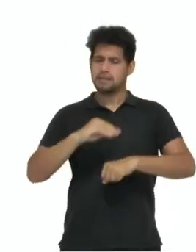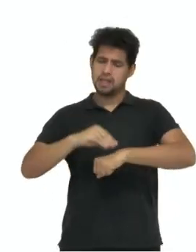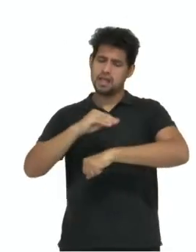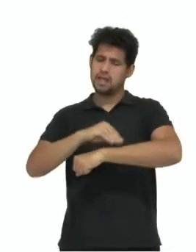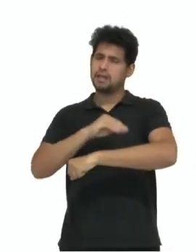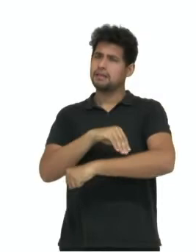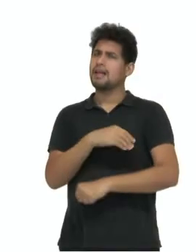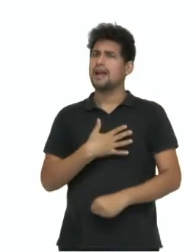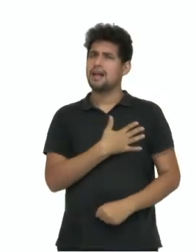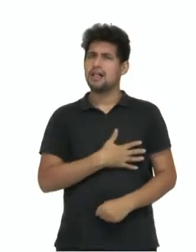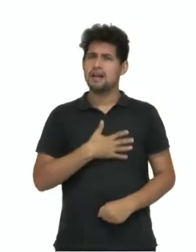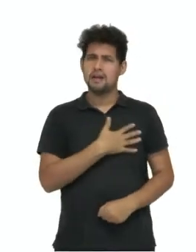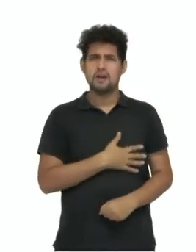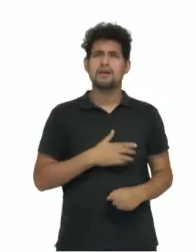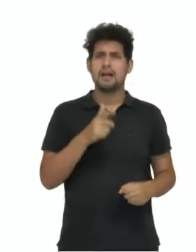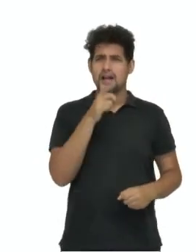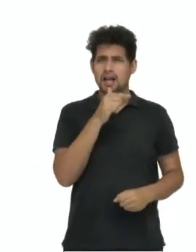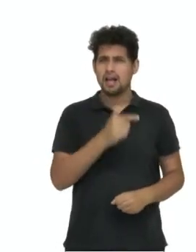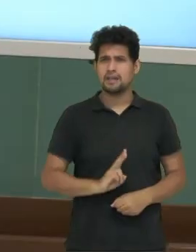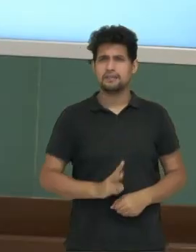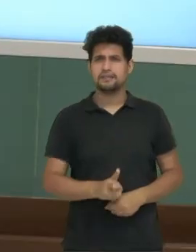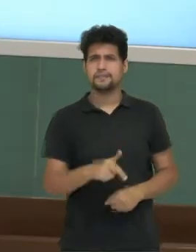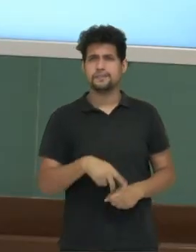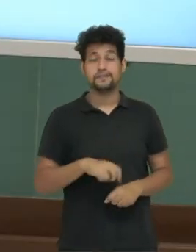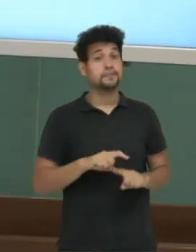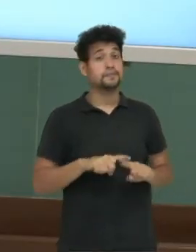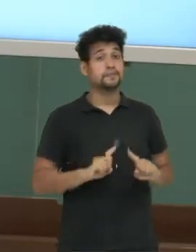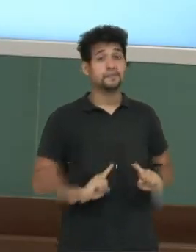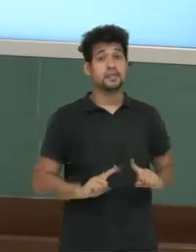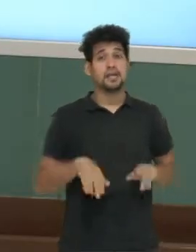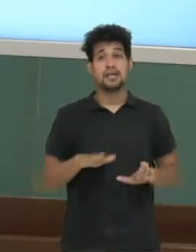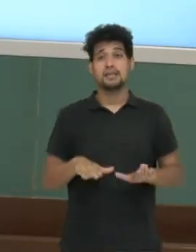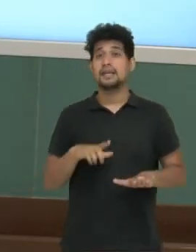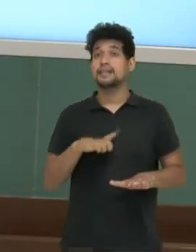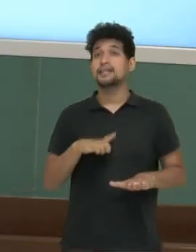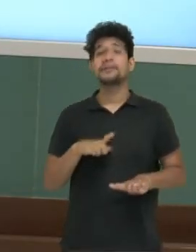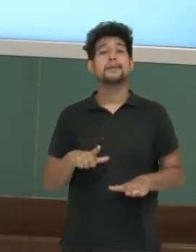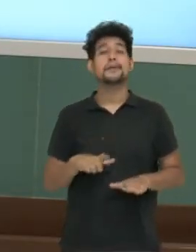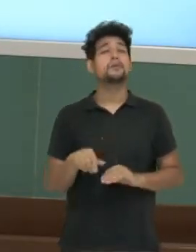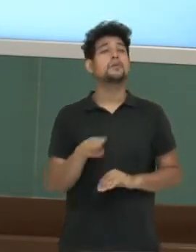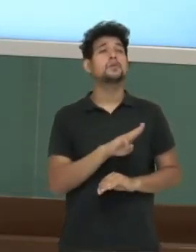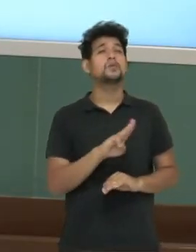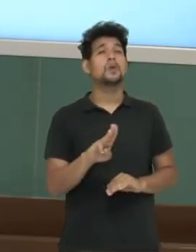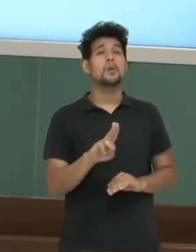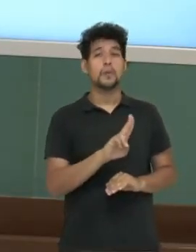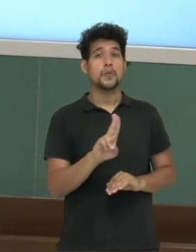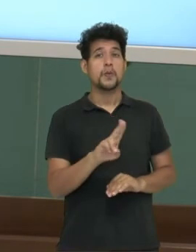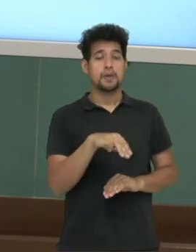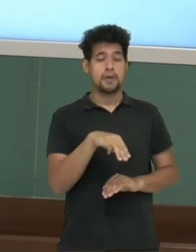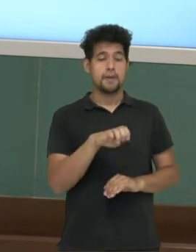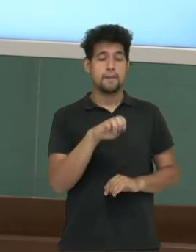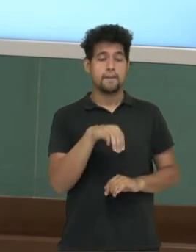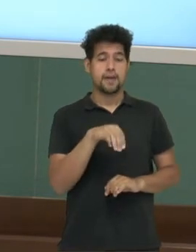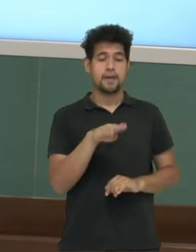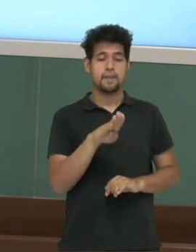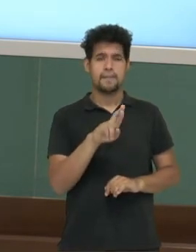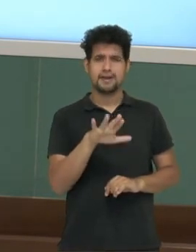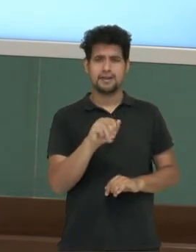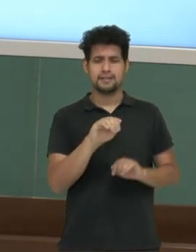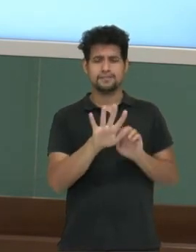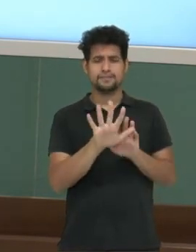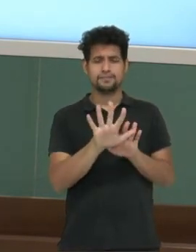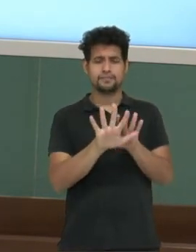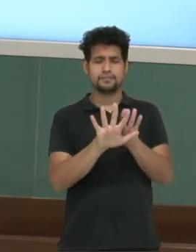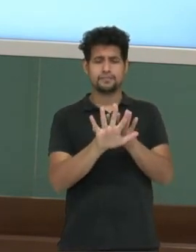Ela gosta de ficar bastante na água e por isso ela vai ter essa membrana entre os dedos. Para que será essa